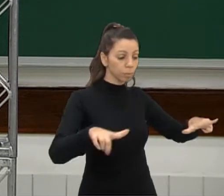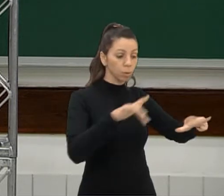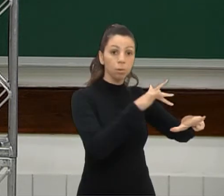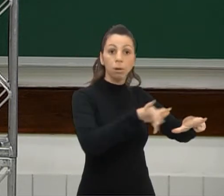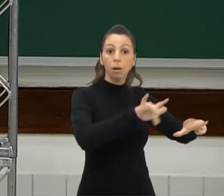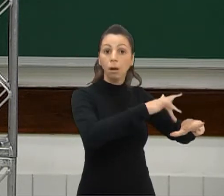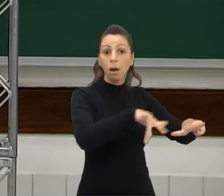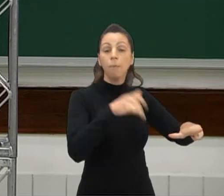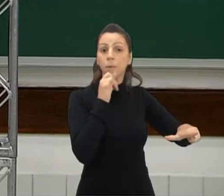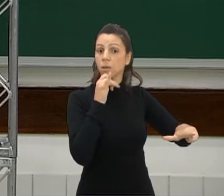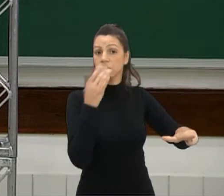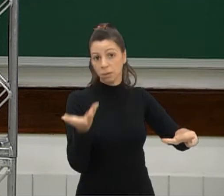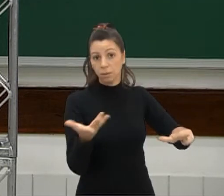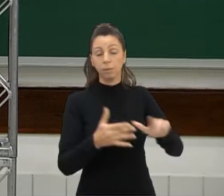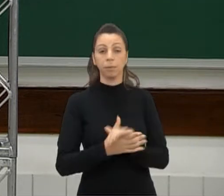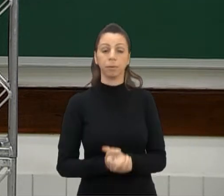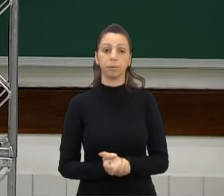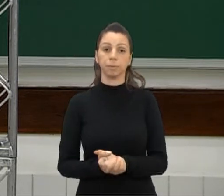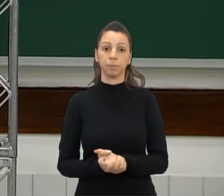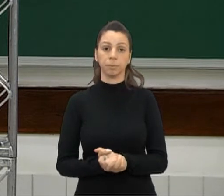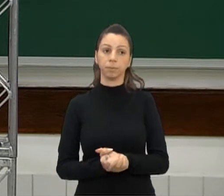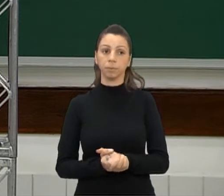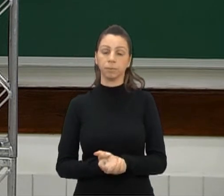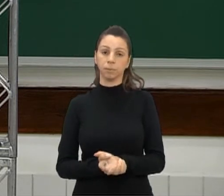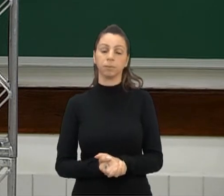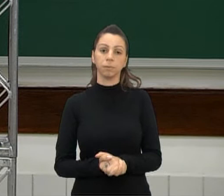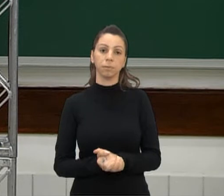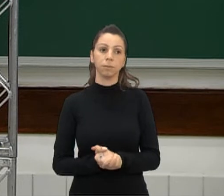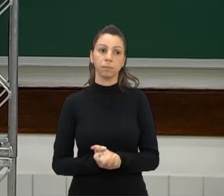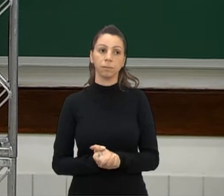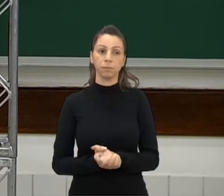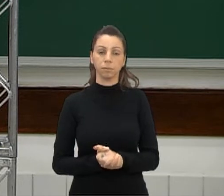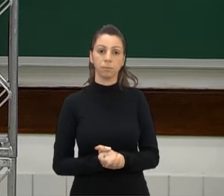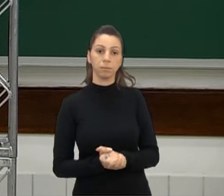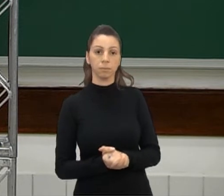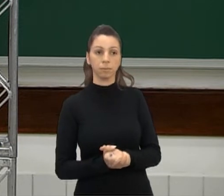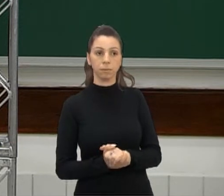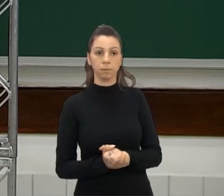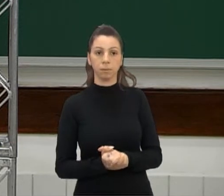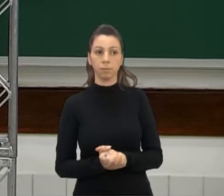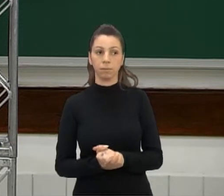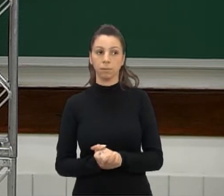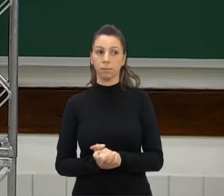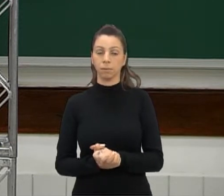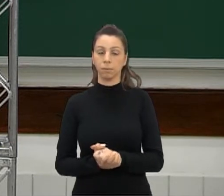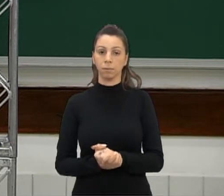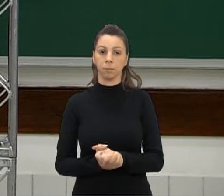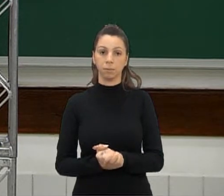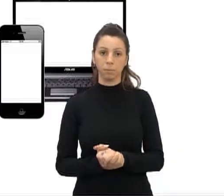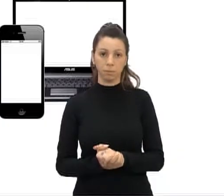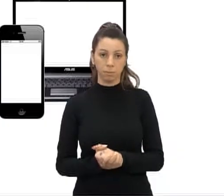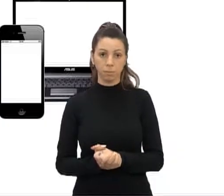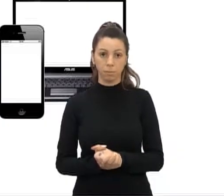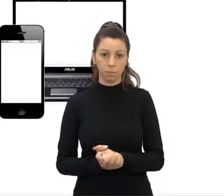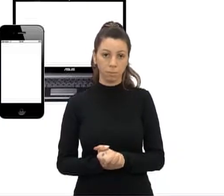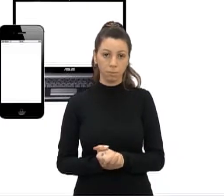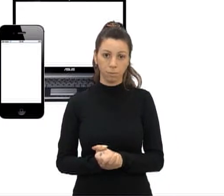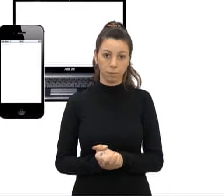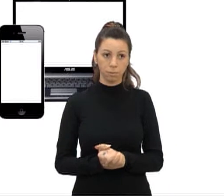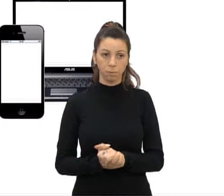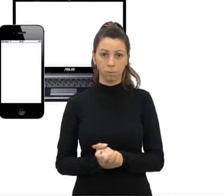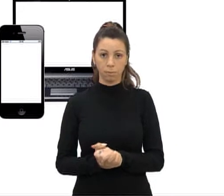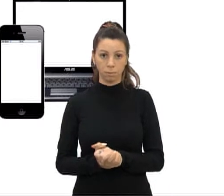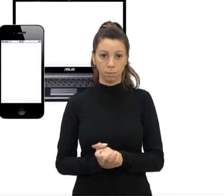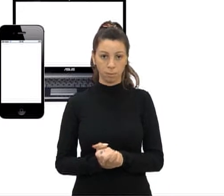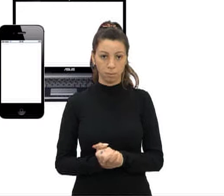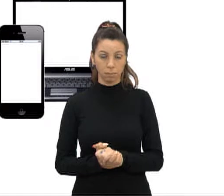por exemplo. Ok? A ver, será que vocês responderam assim como eu? Nosotros nos comunicávamos em vivo. Quer